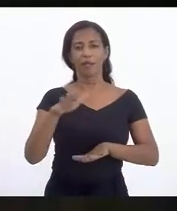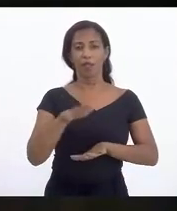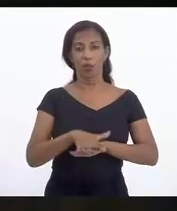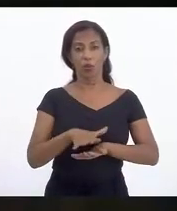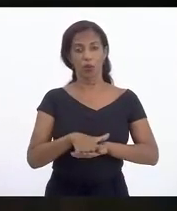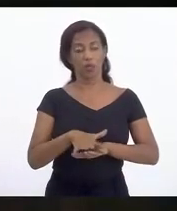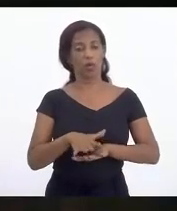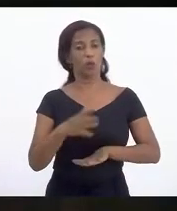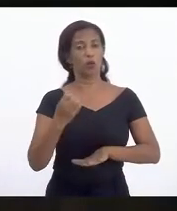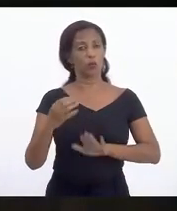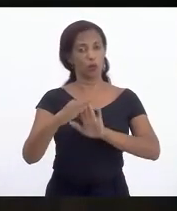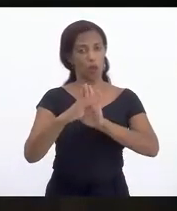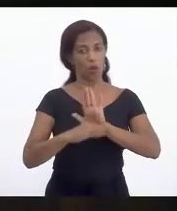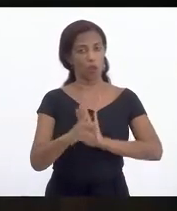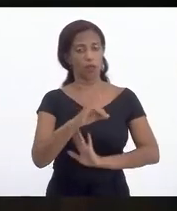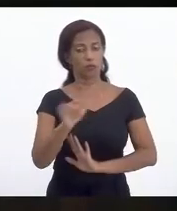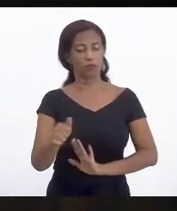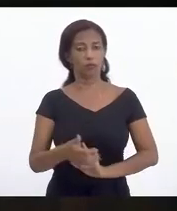do dia,